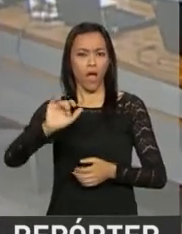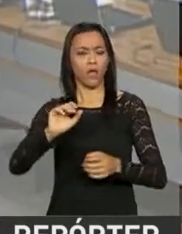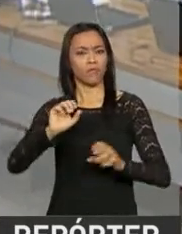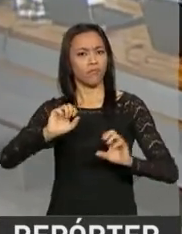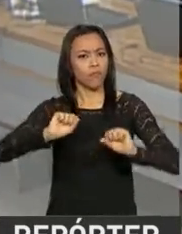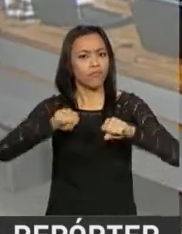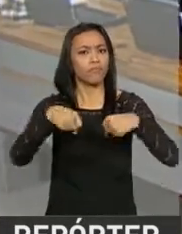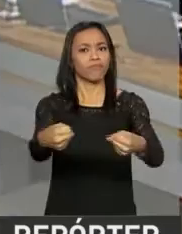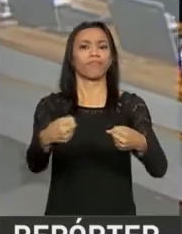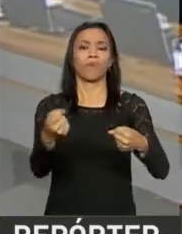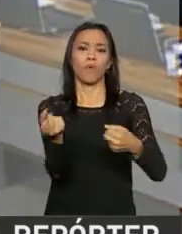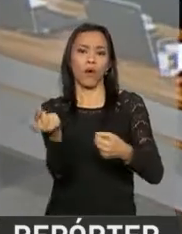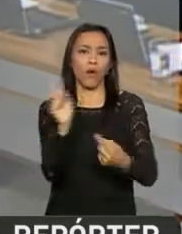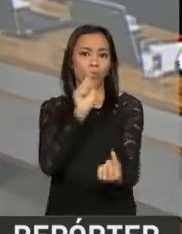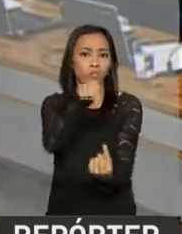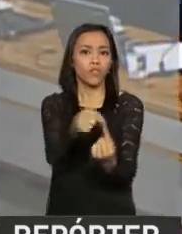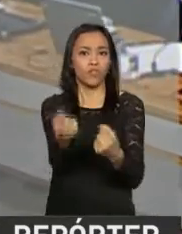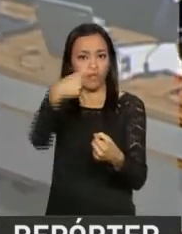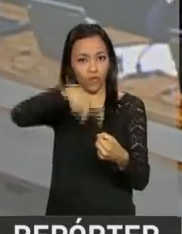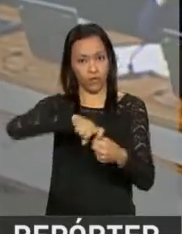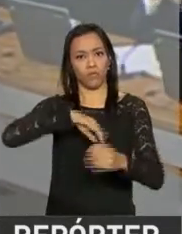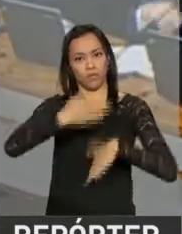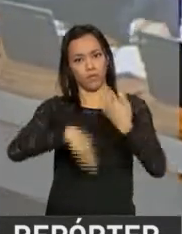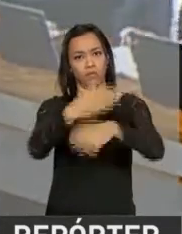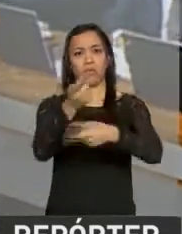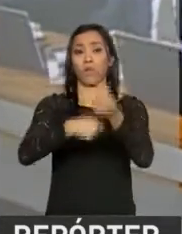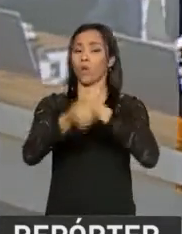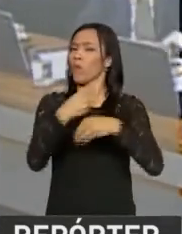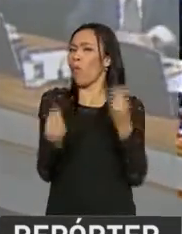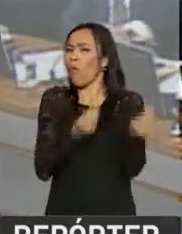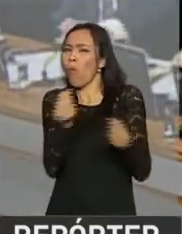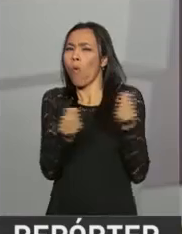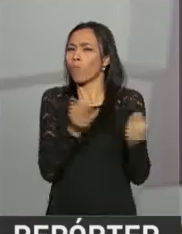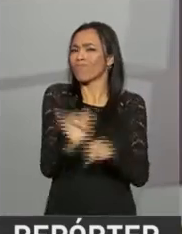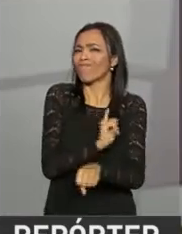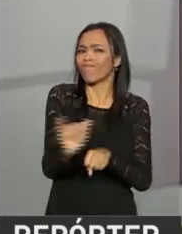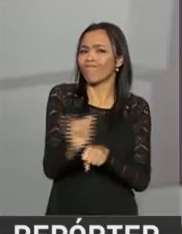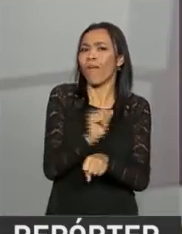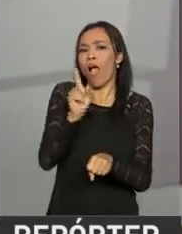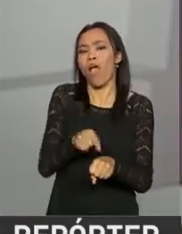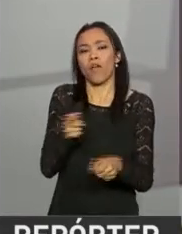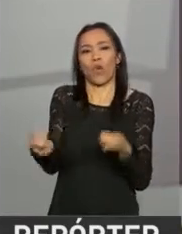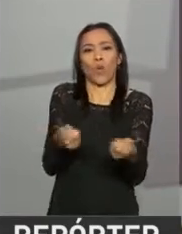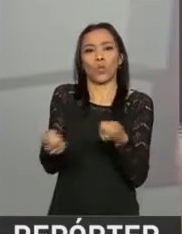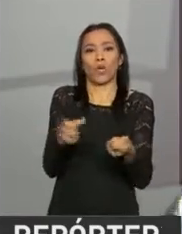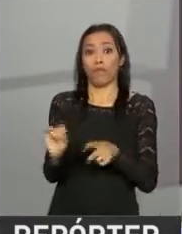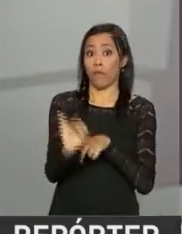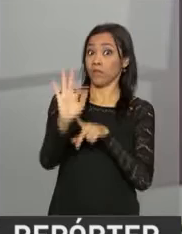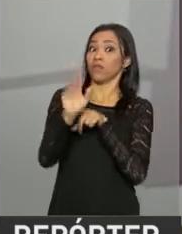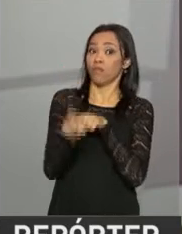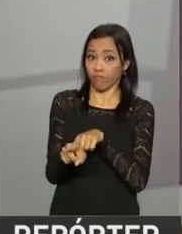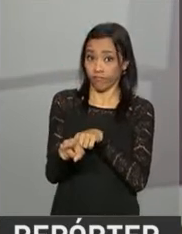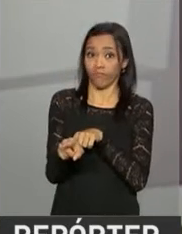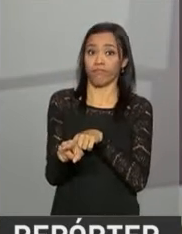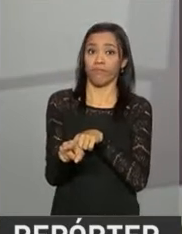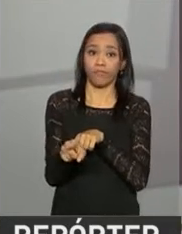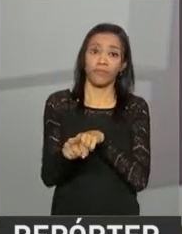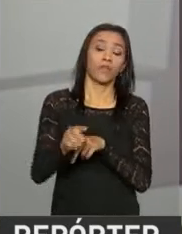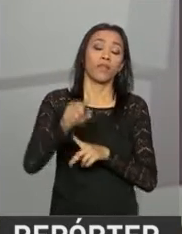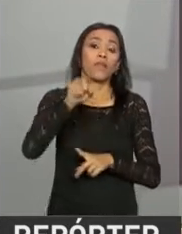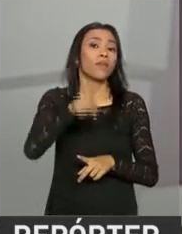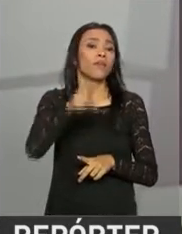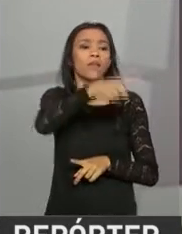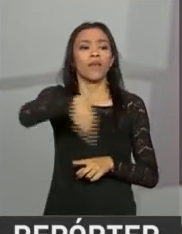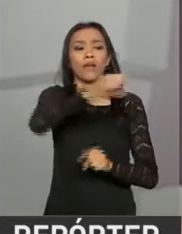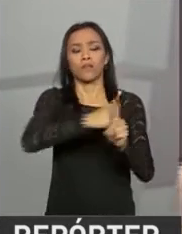portanto a retomar o crescimento a melhor forma de fazer isso é por meio do controle da inflação um bem público do qual a